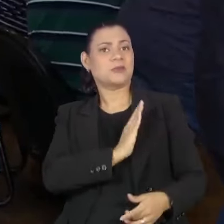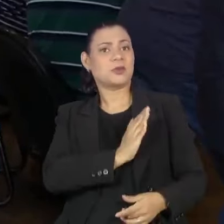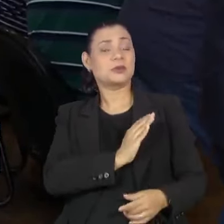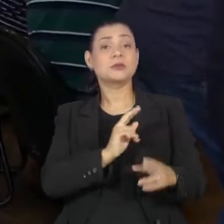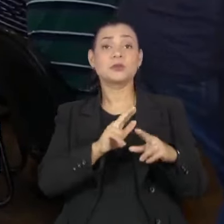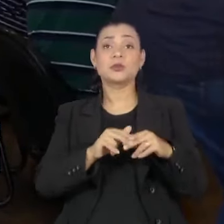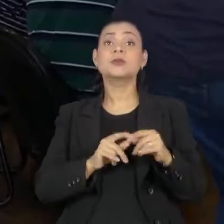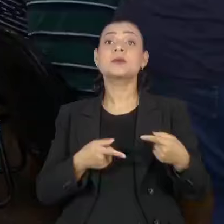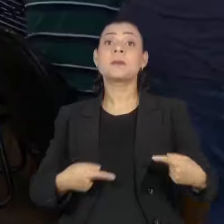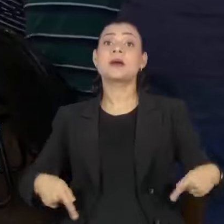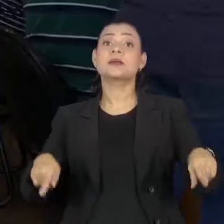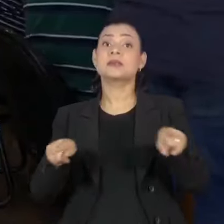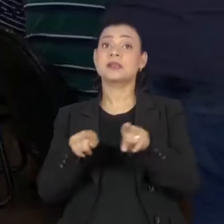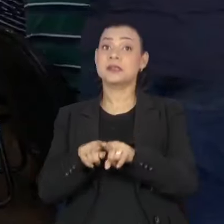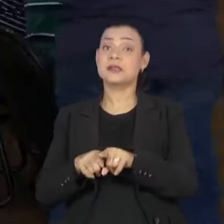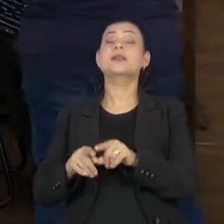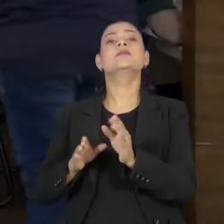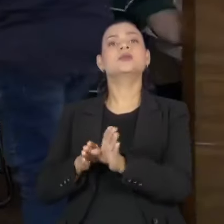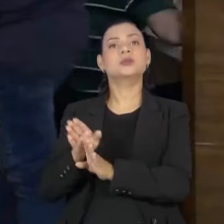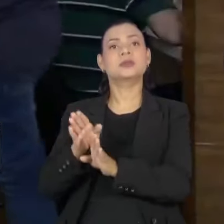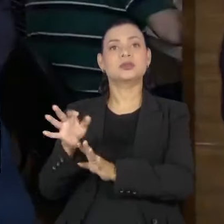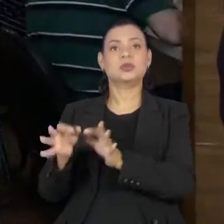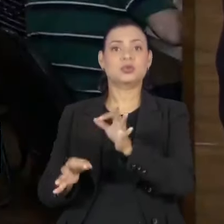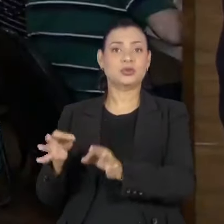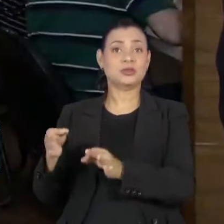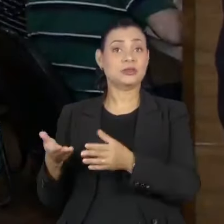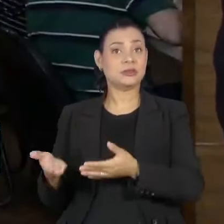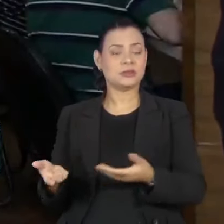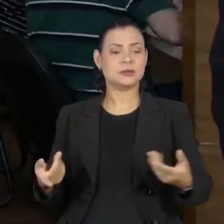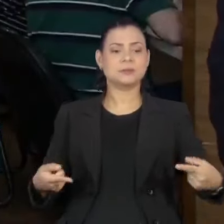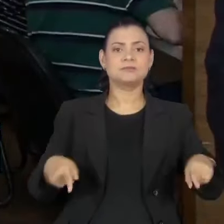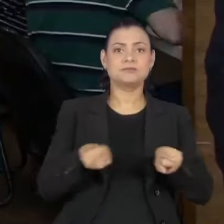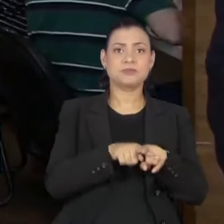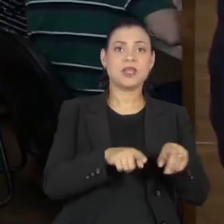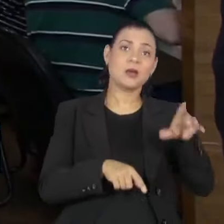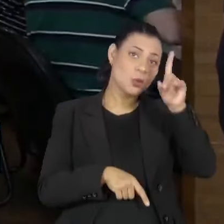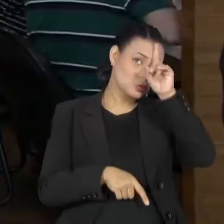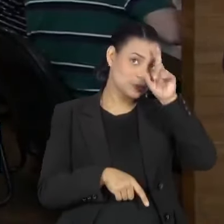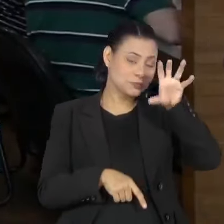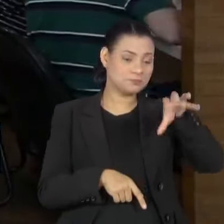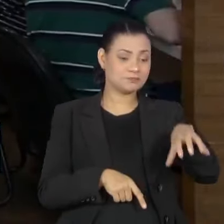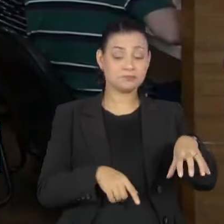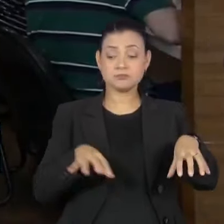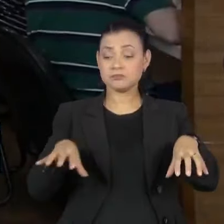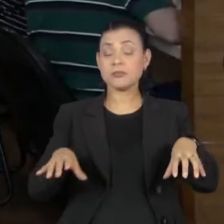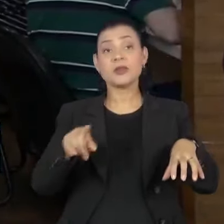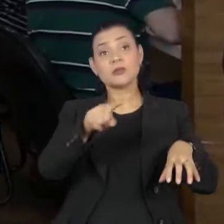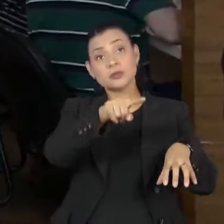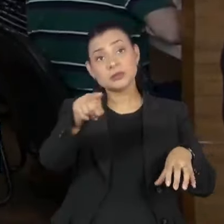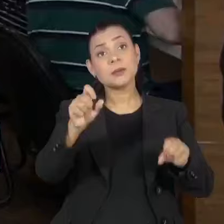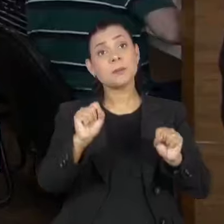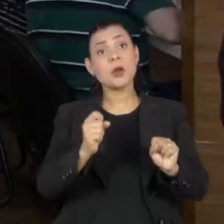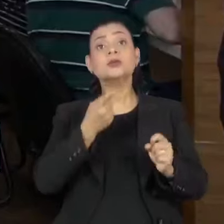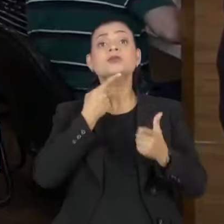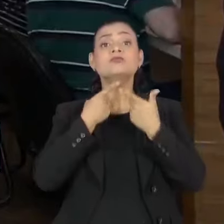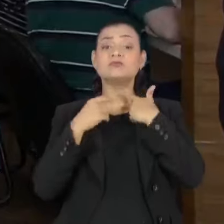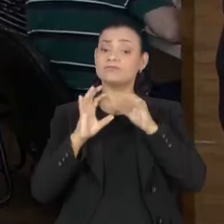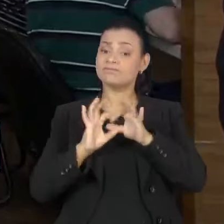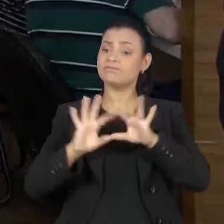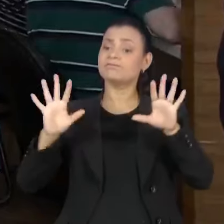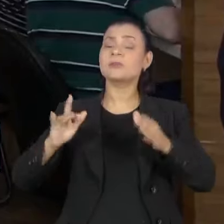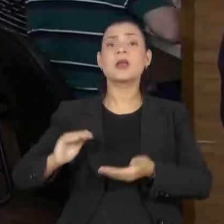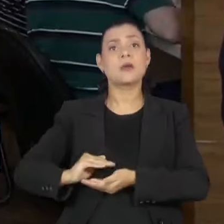Brasil, em parceria com o Conselho Nacional de Justiça. Agora, o cidadão pode formalizar em vida o desejo de ser um doador